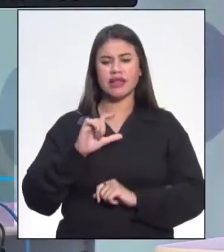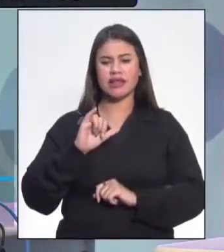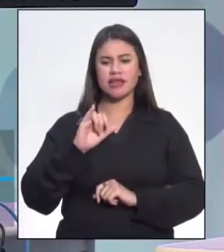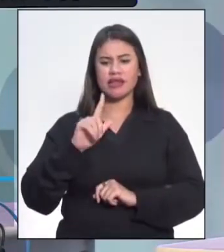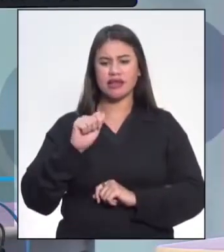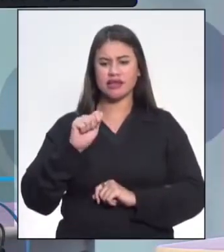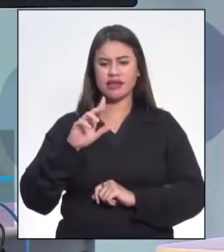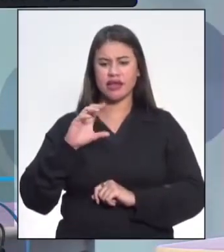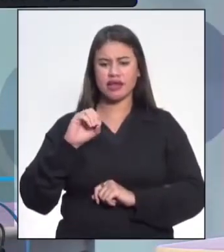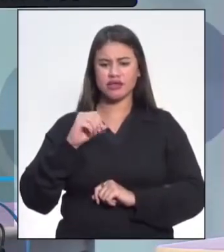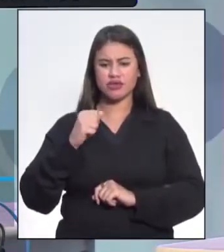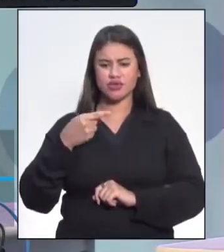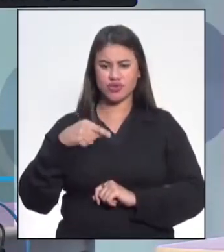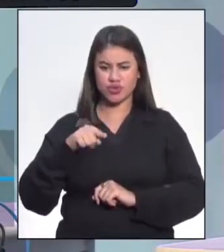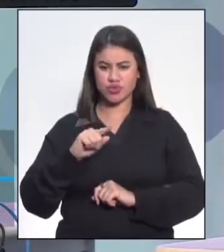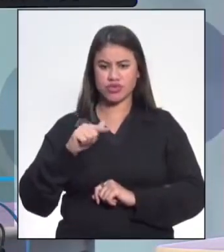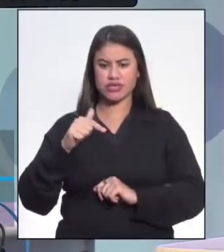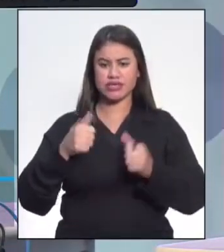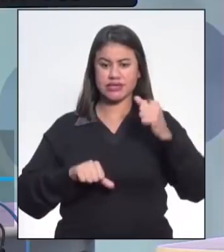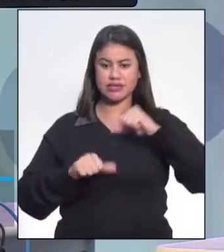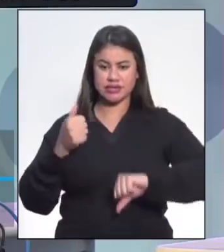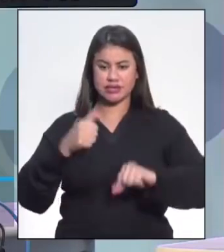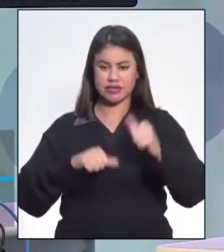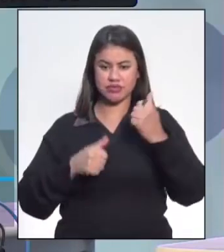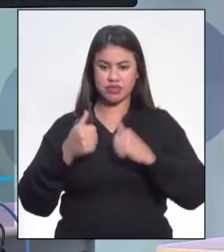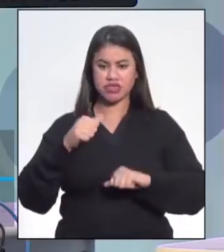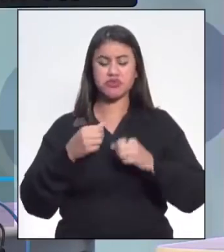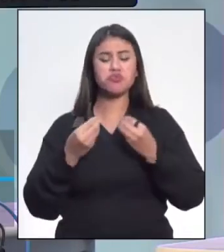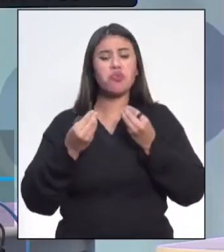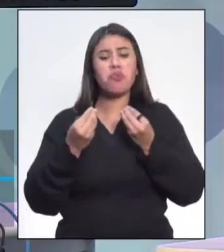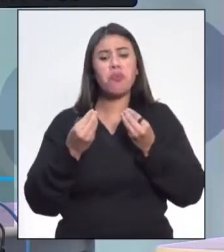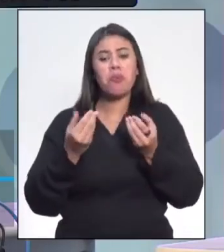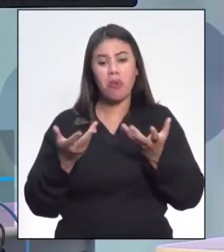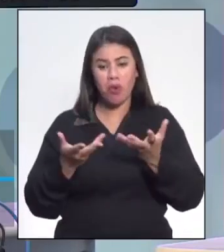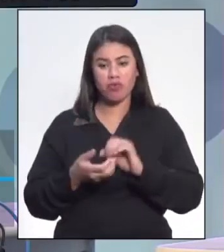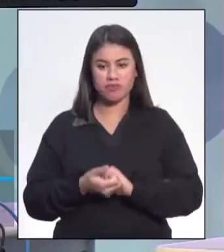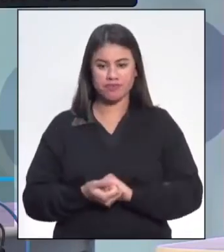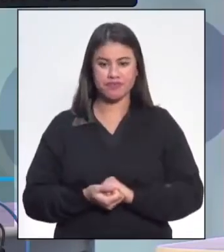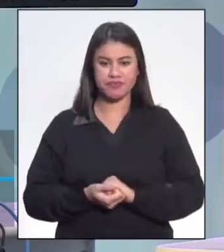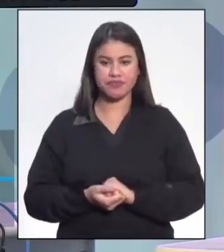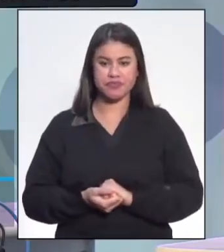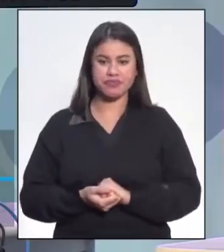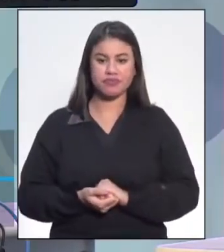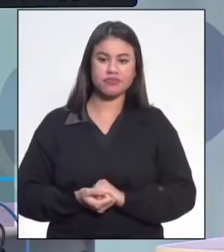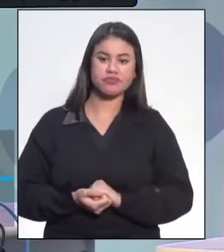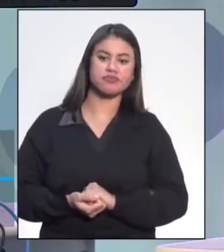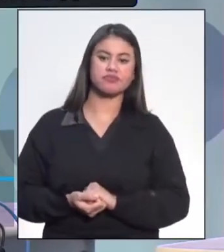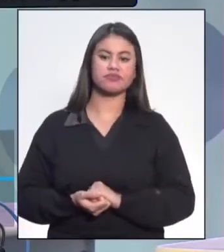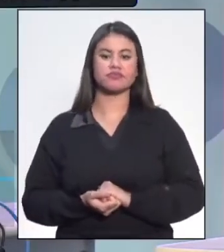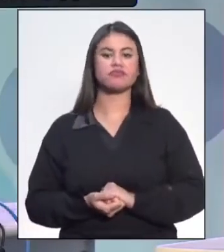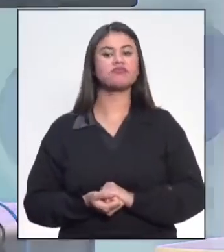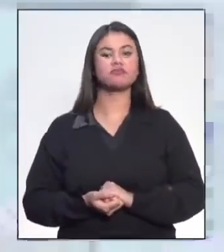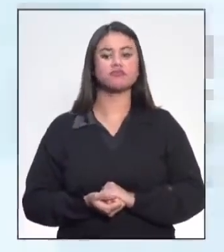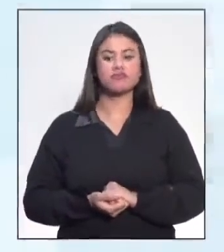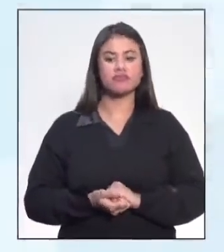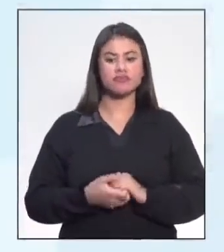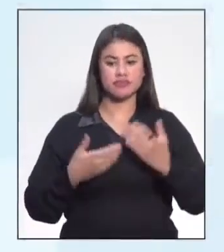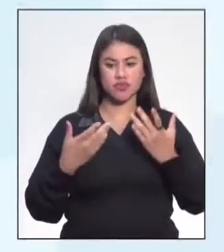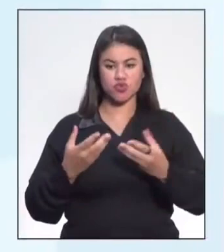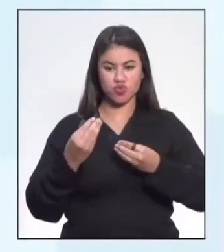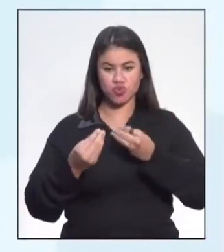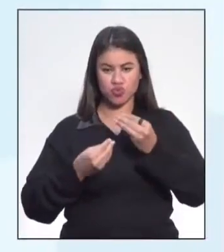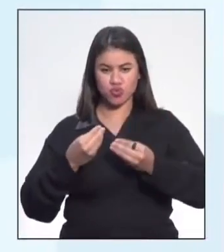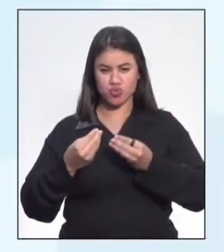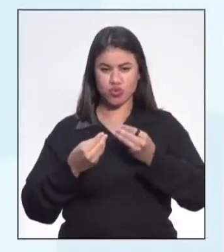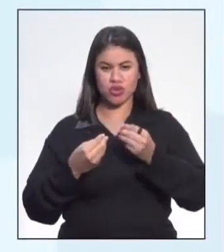Como é realizada essas ligações químicas, a formação desses componentes, né? Então, como que forma uma